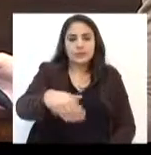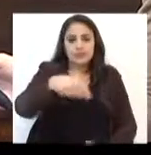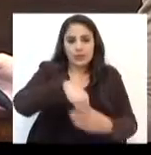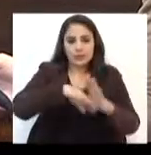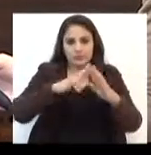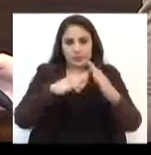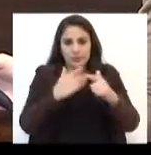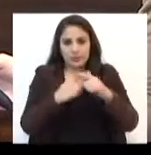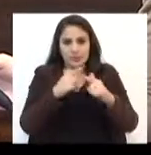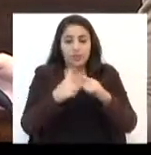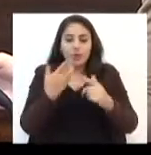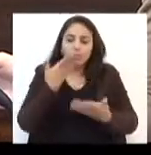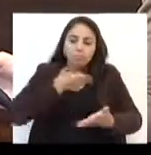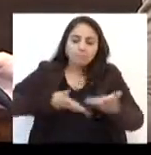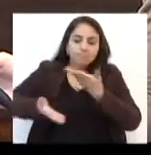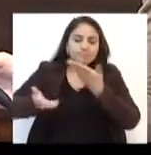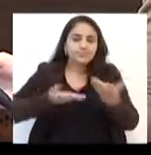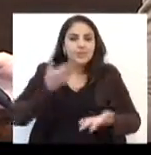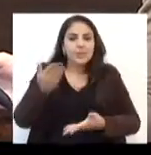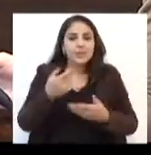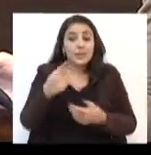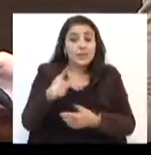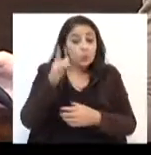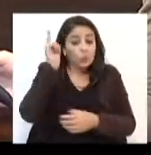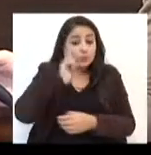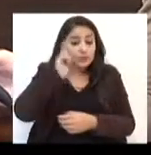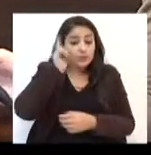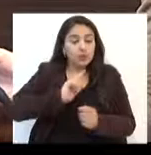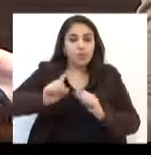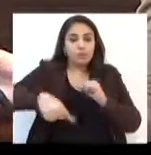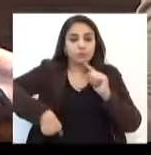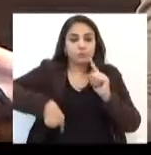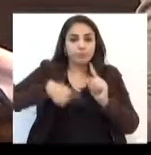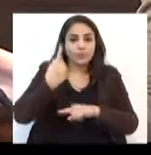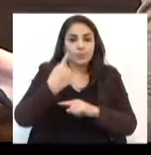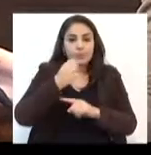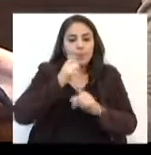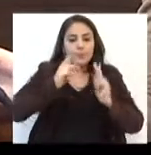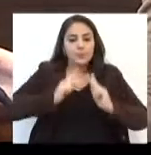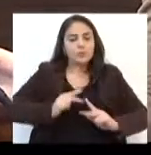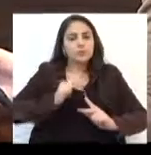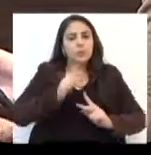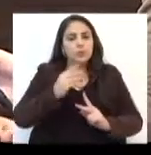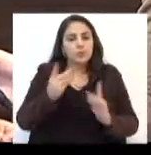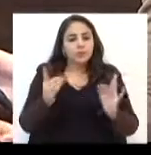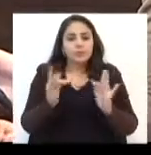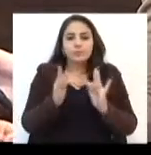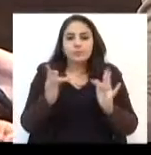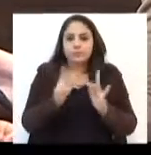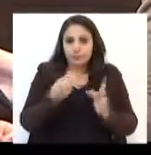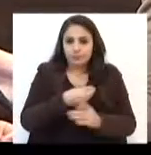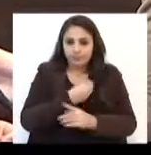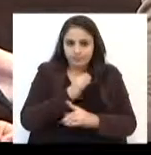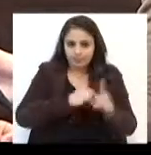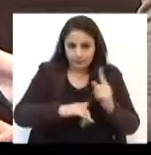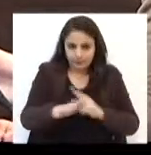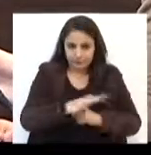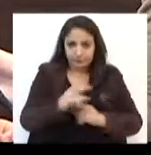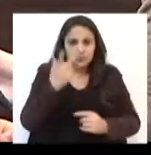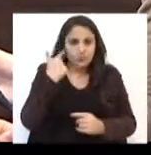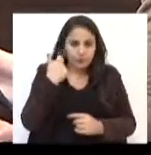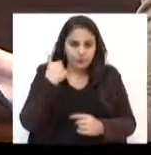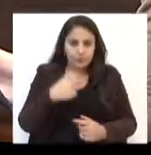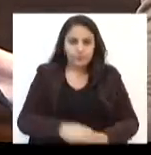a igreja servir como um meio dele se tornar uma pessoa socialmente, viver novamente em sociedade,